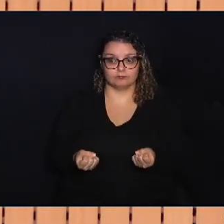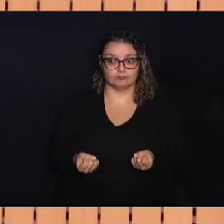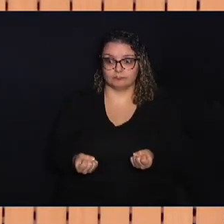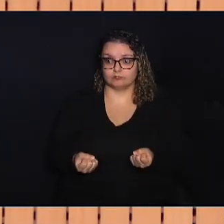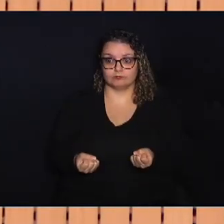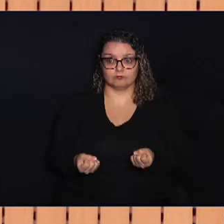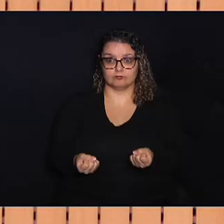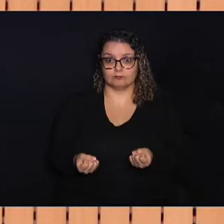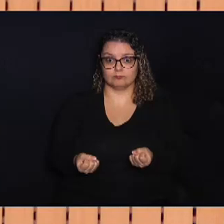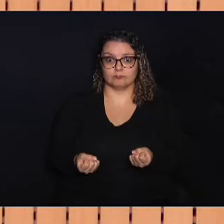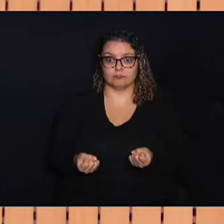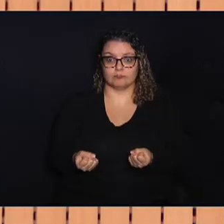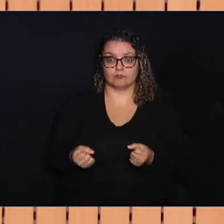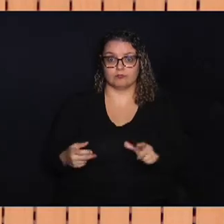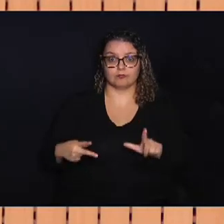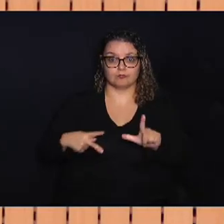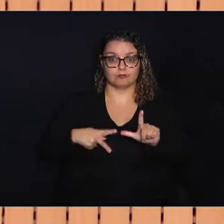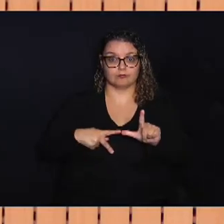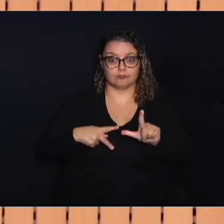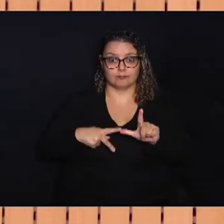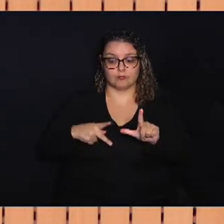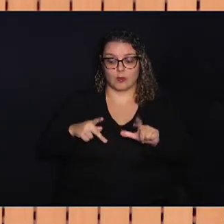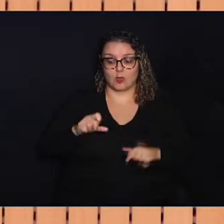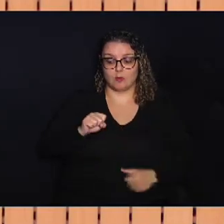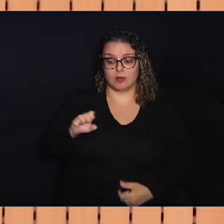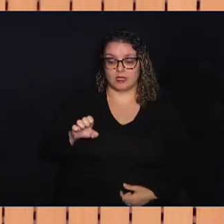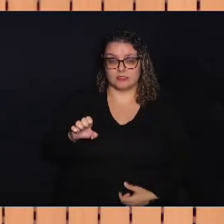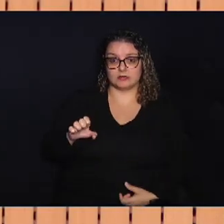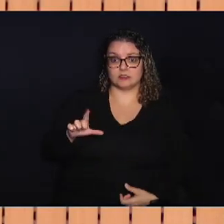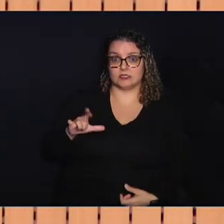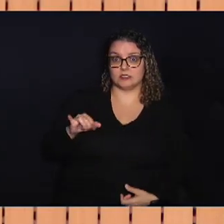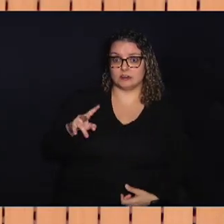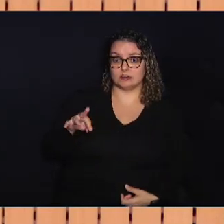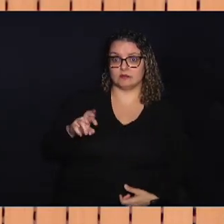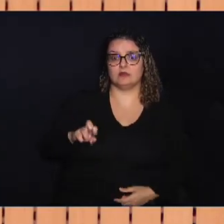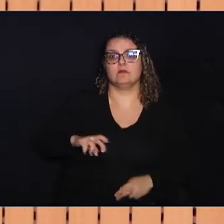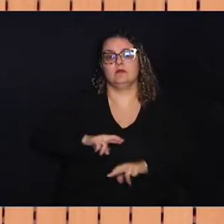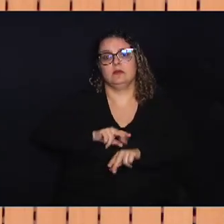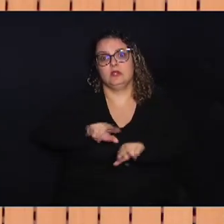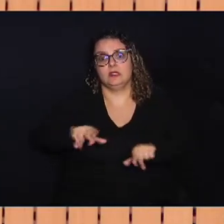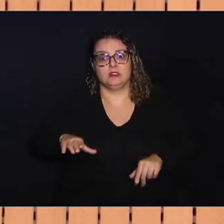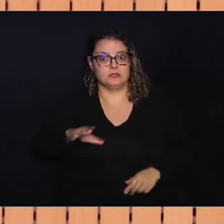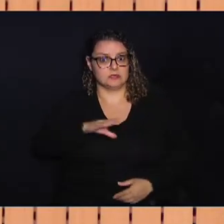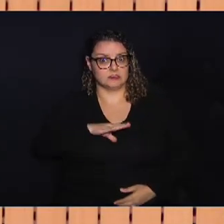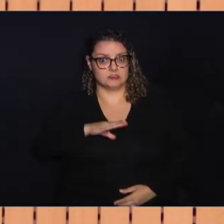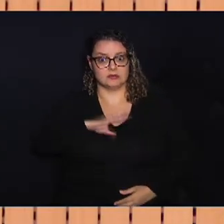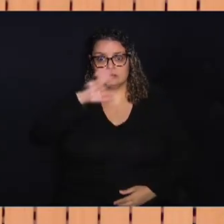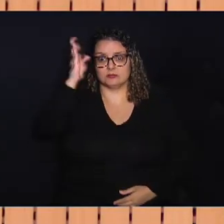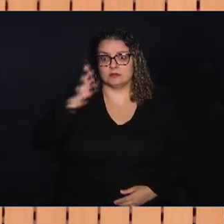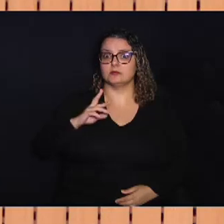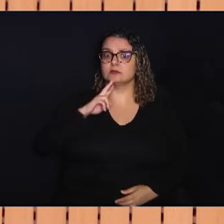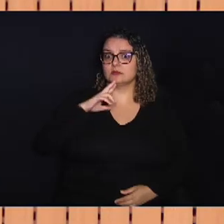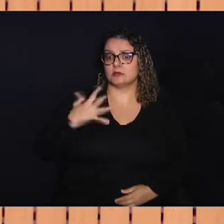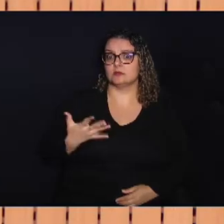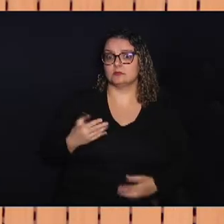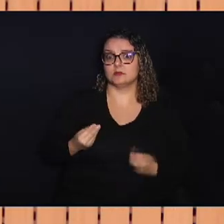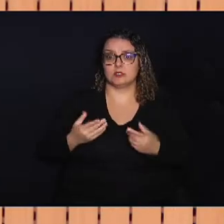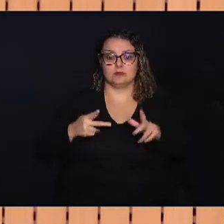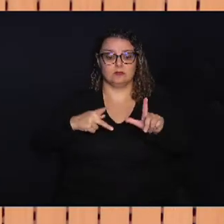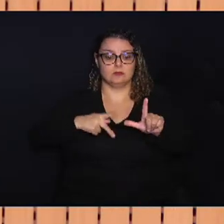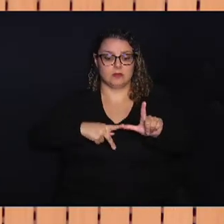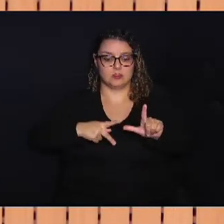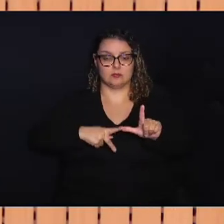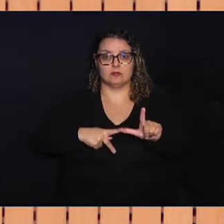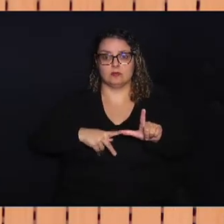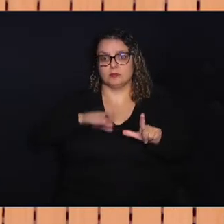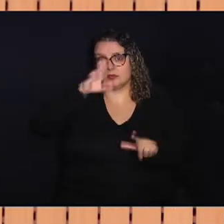ao passe livre no Enem. Muitas cidades brasileiras resolveram dar passe livre, principalmente porque